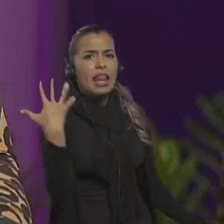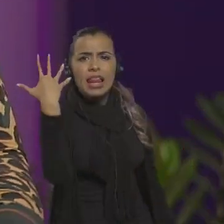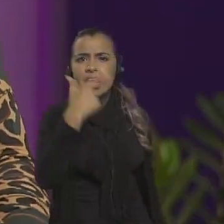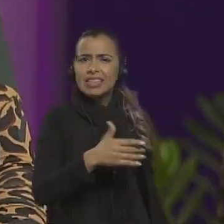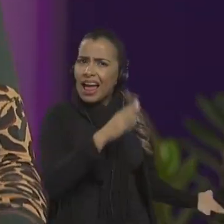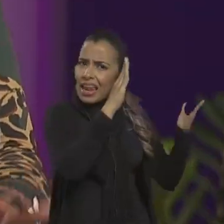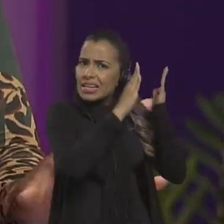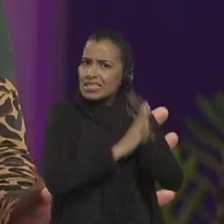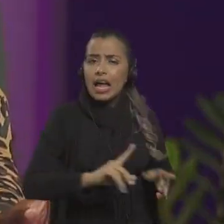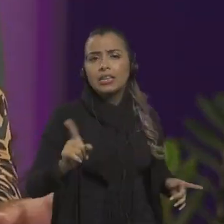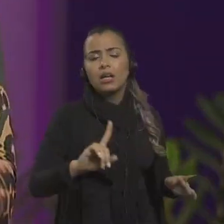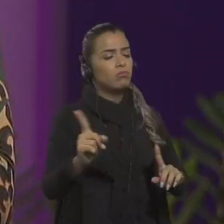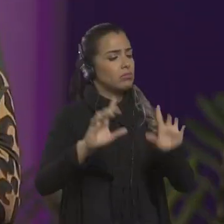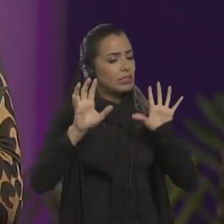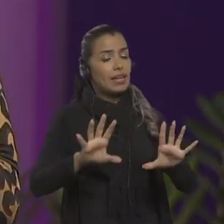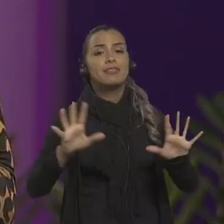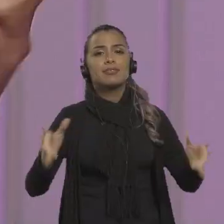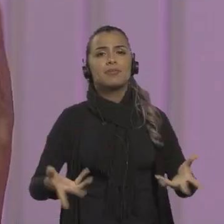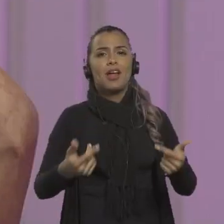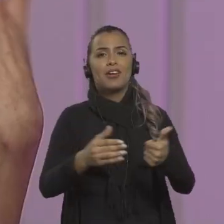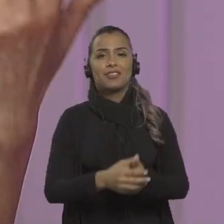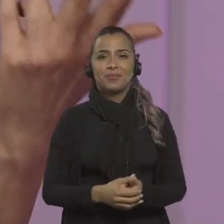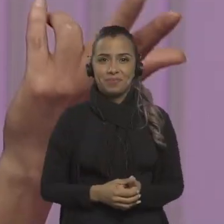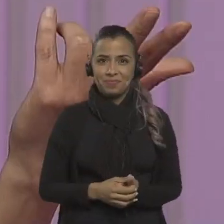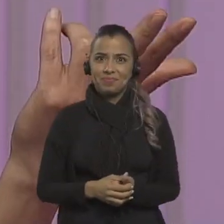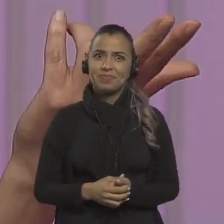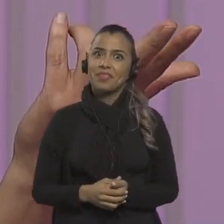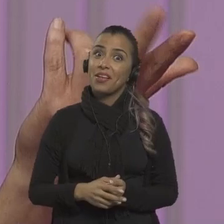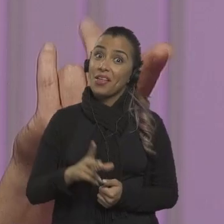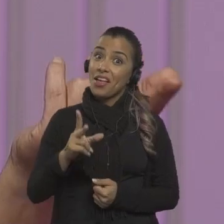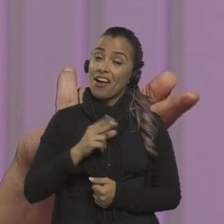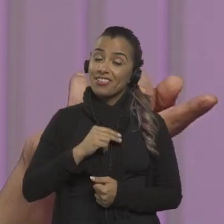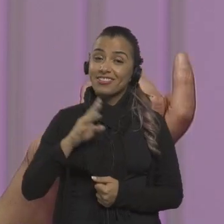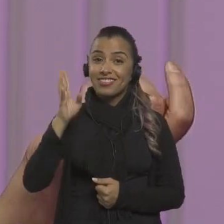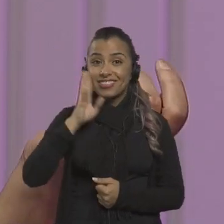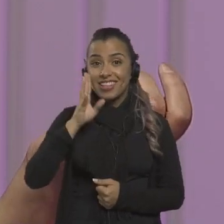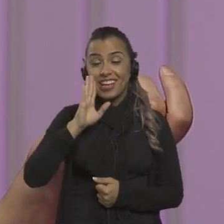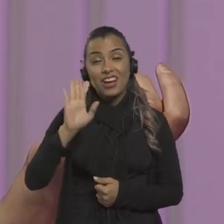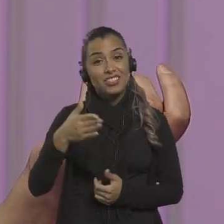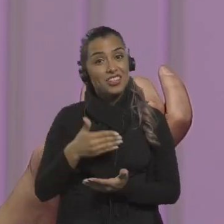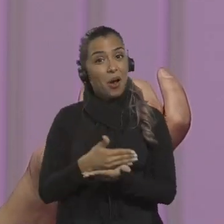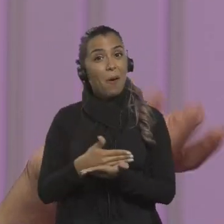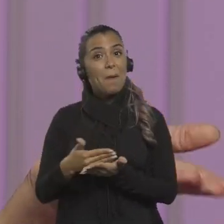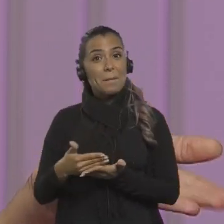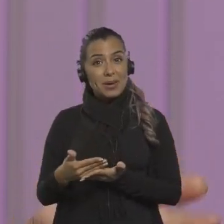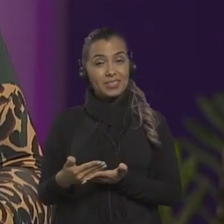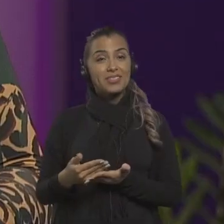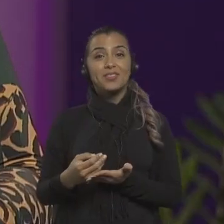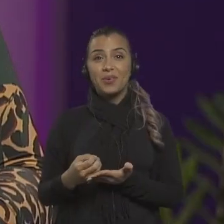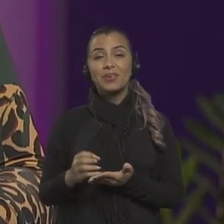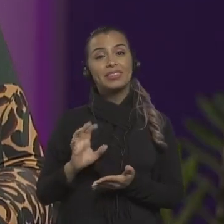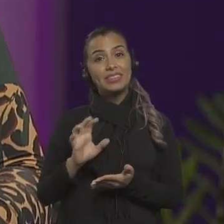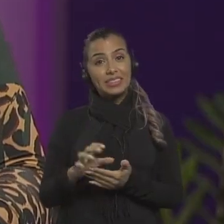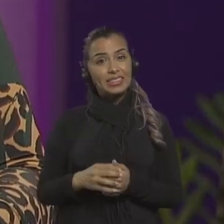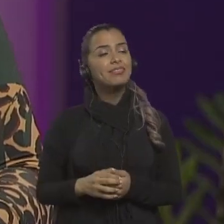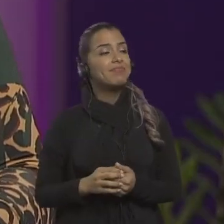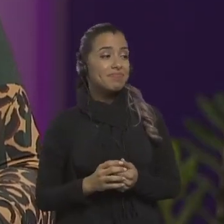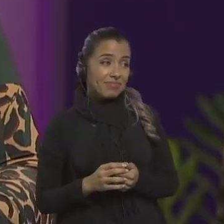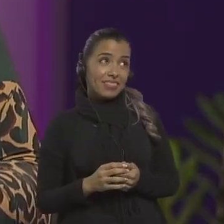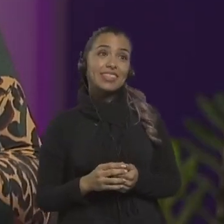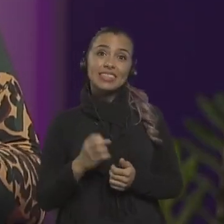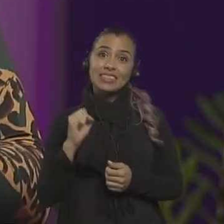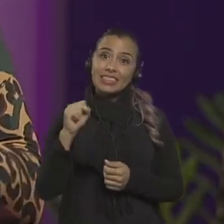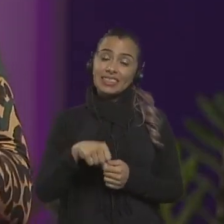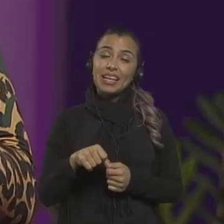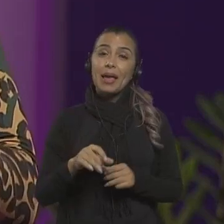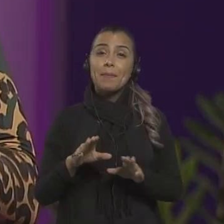alisar. Imagina, tá incrível, tá maravilhoso. Cara, mas você já chegou iniciada, então, né? Isso sim, mas ao mesmo